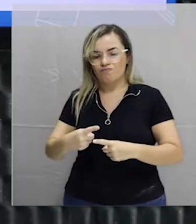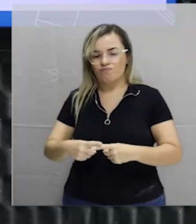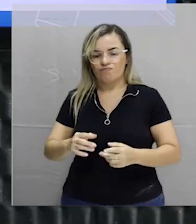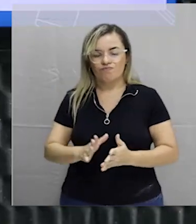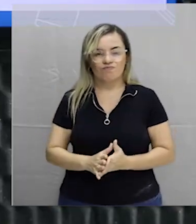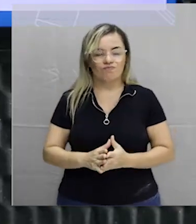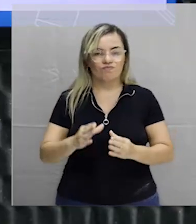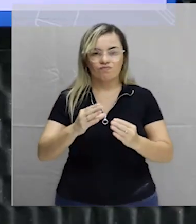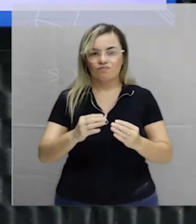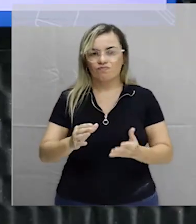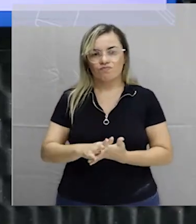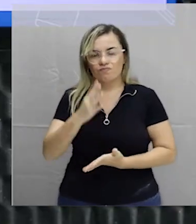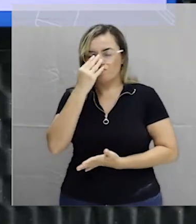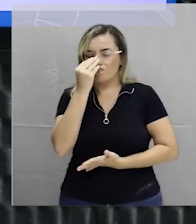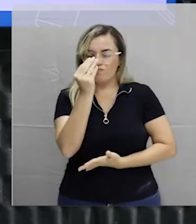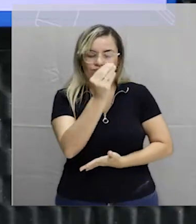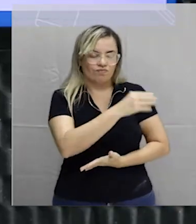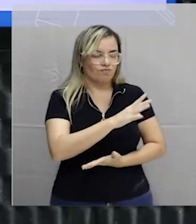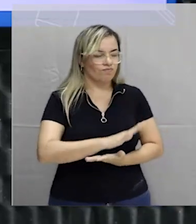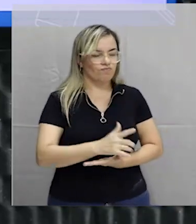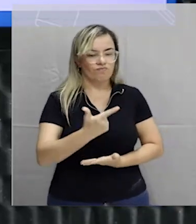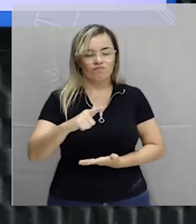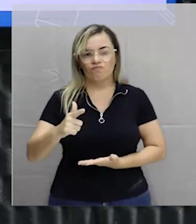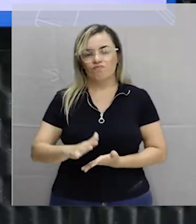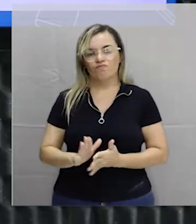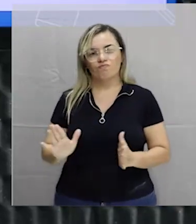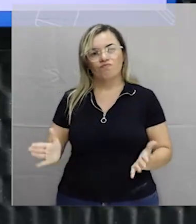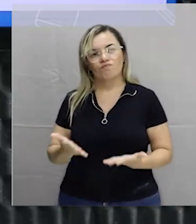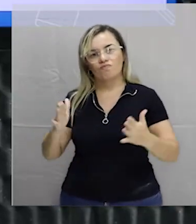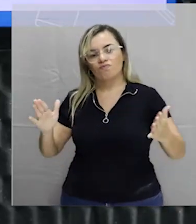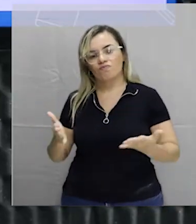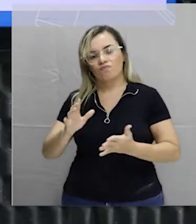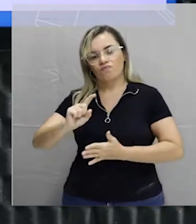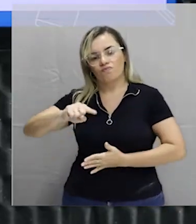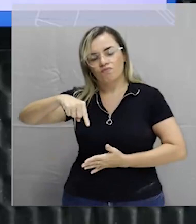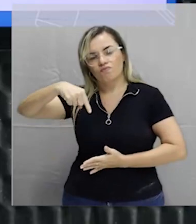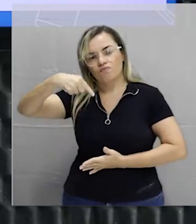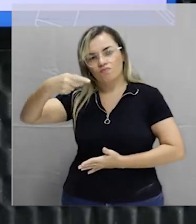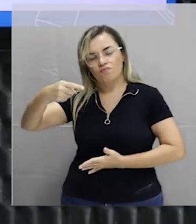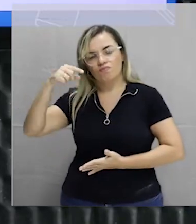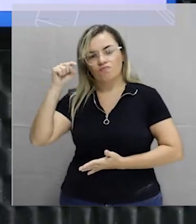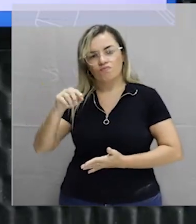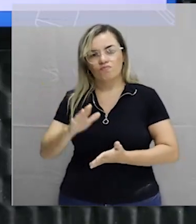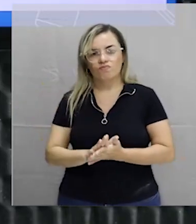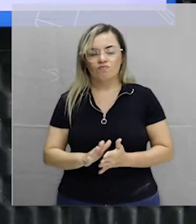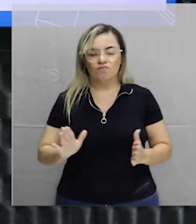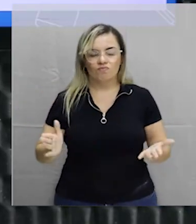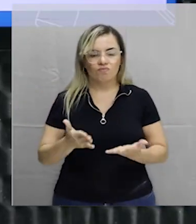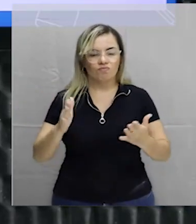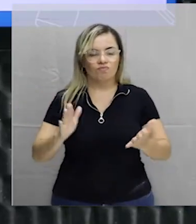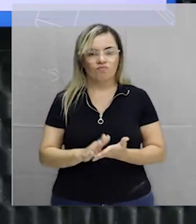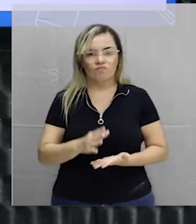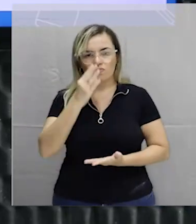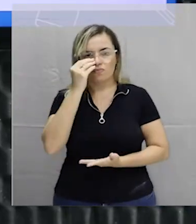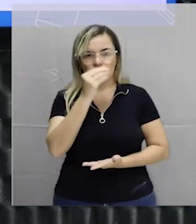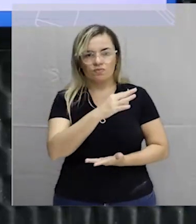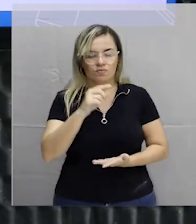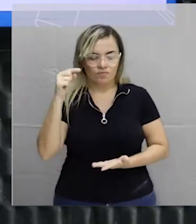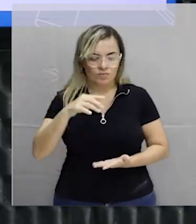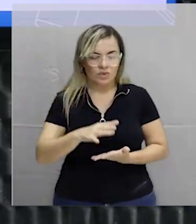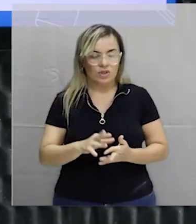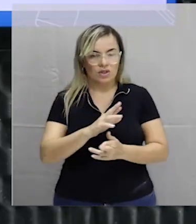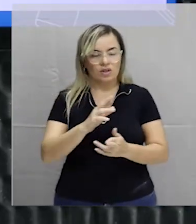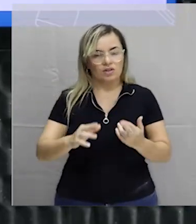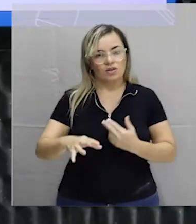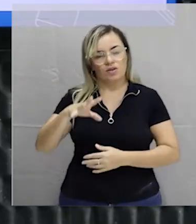Você praticamente não tem estímulos depois dessa companhia, estímulos por parte da coroa portuguesa em